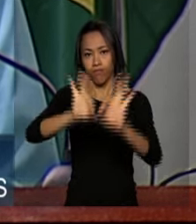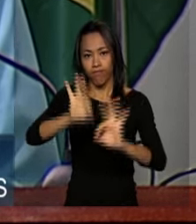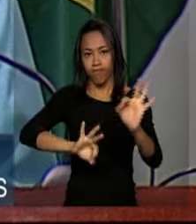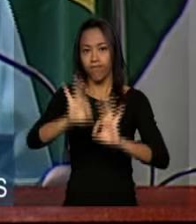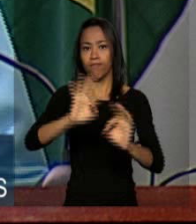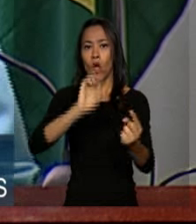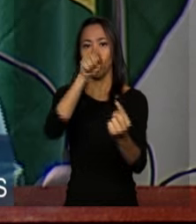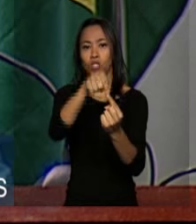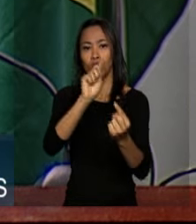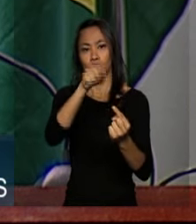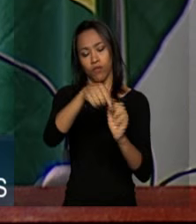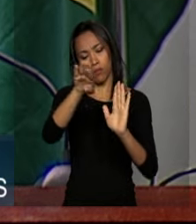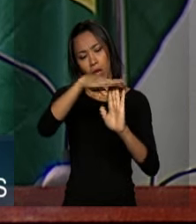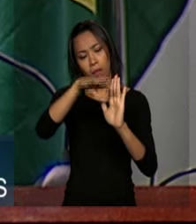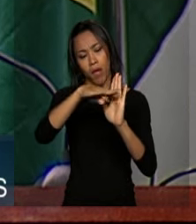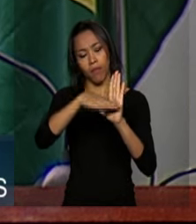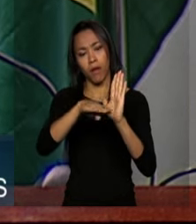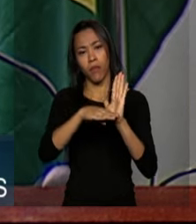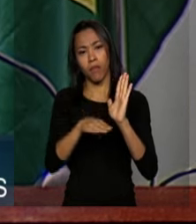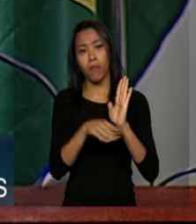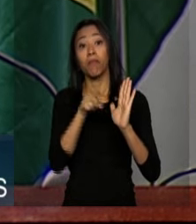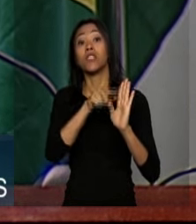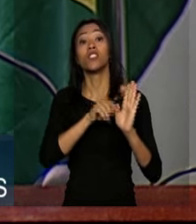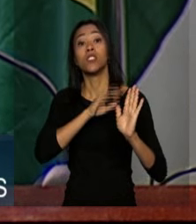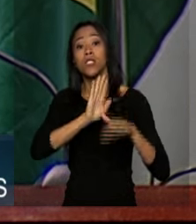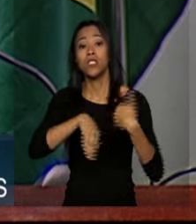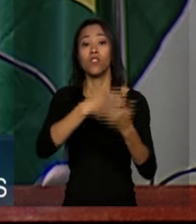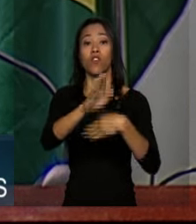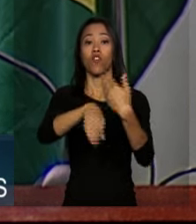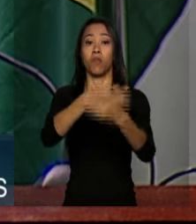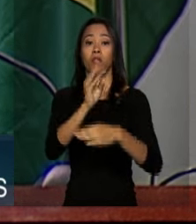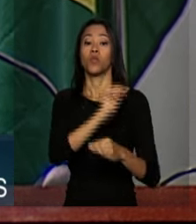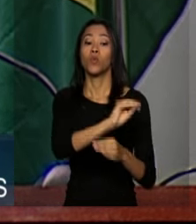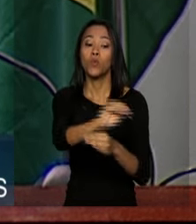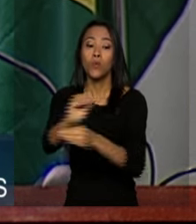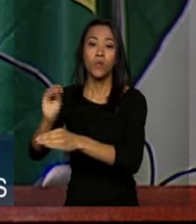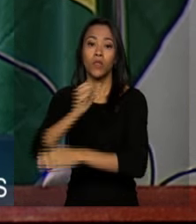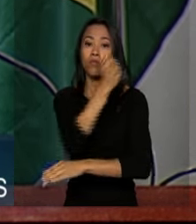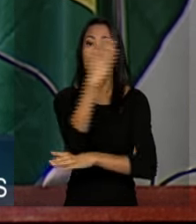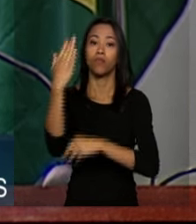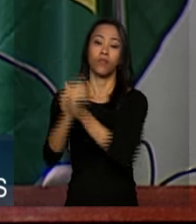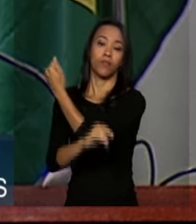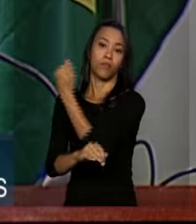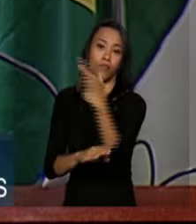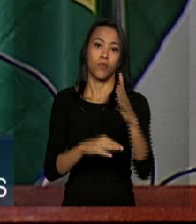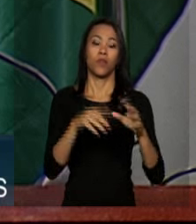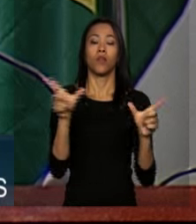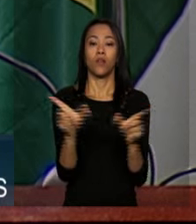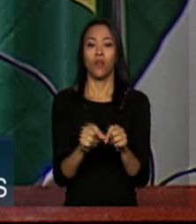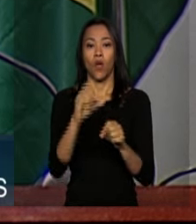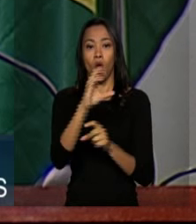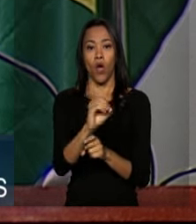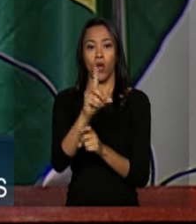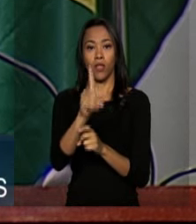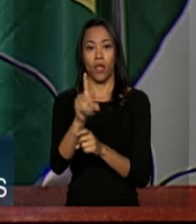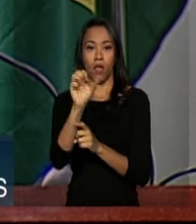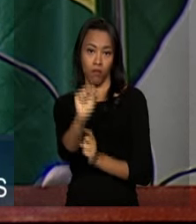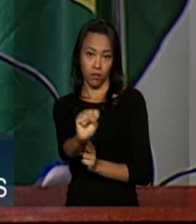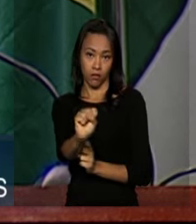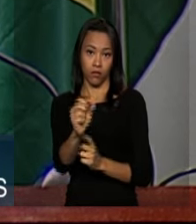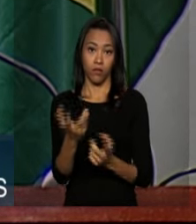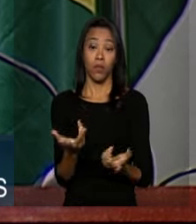dos Objetivos de Desenvolvimento Sustentável, os ODSs. E, a partir daí, o tema